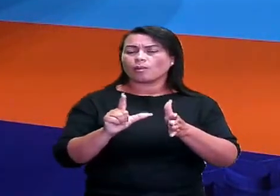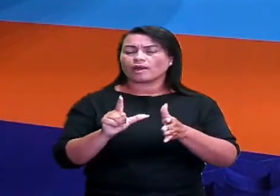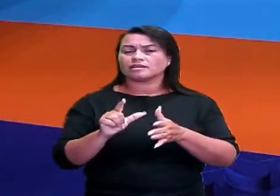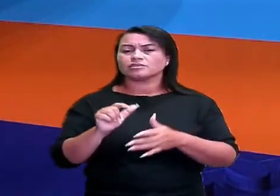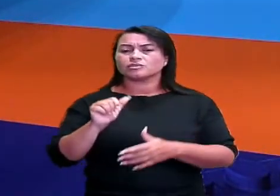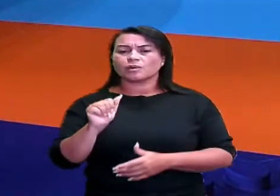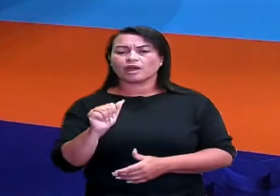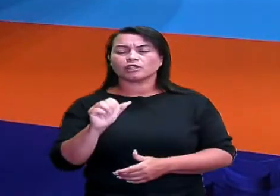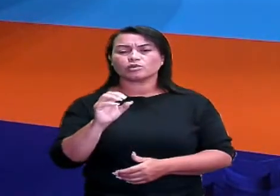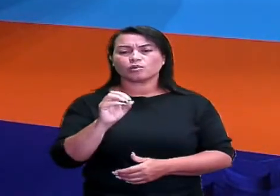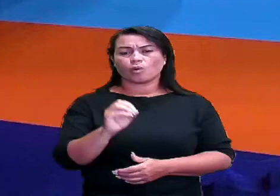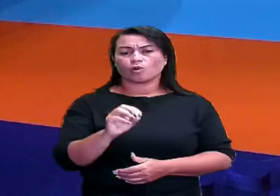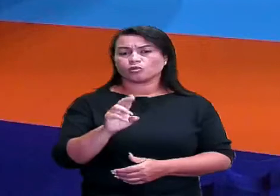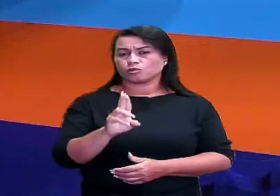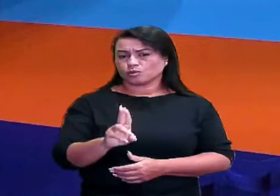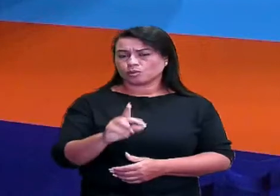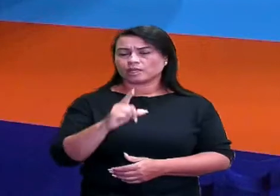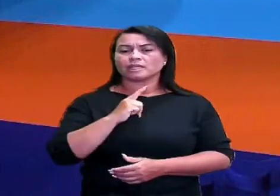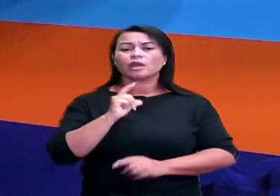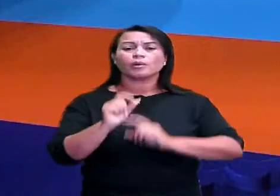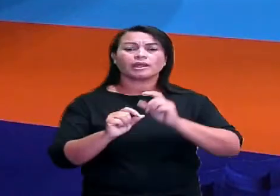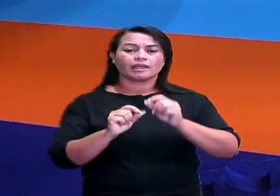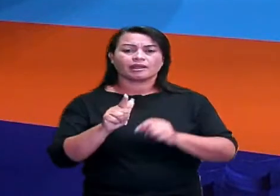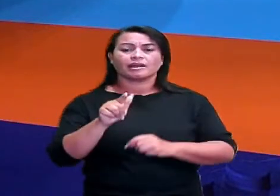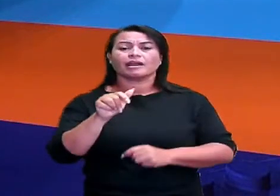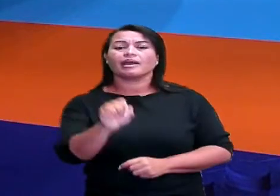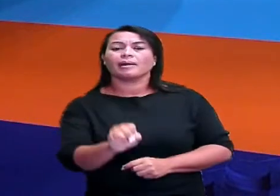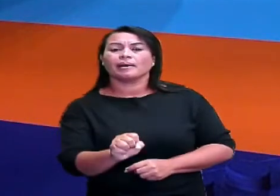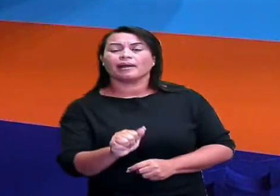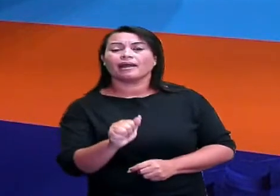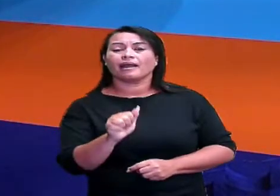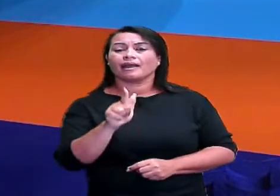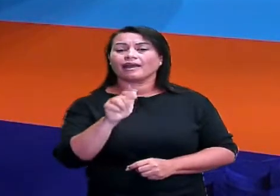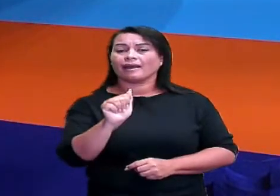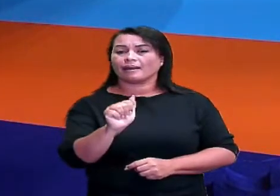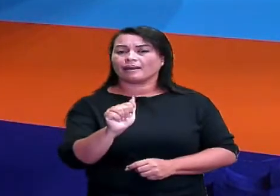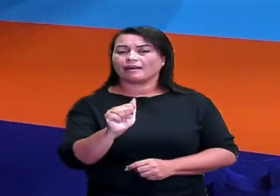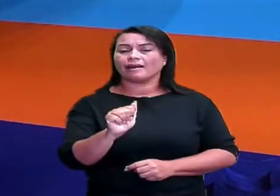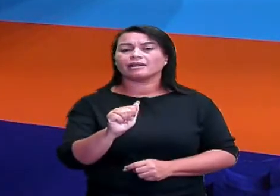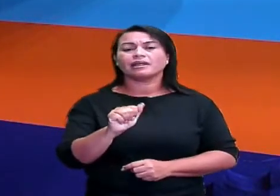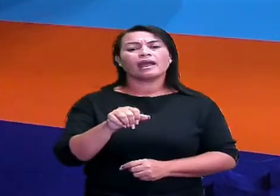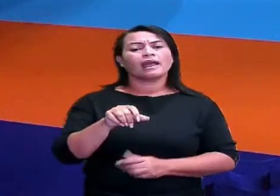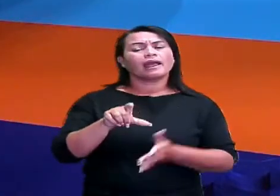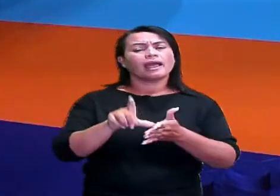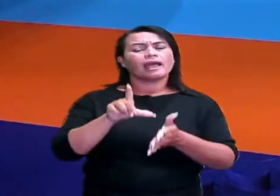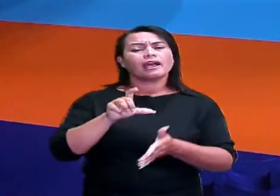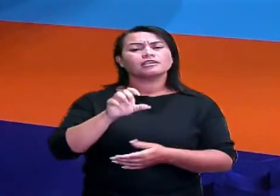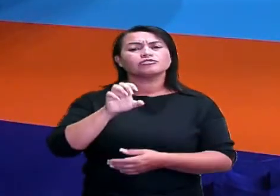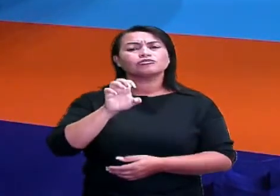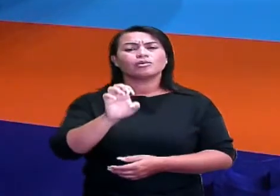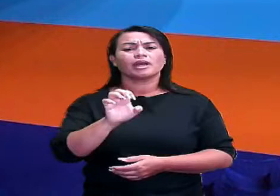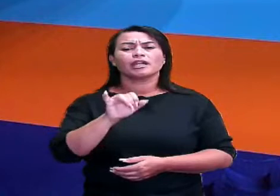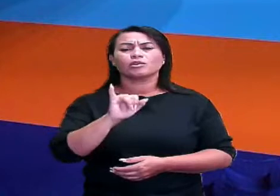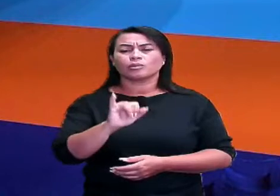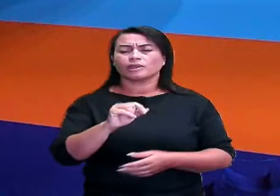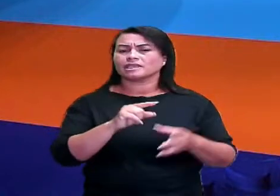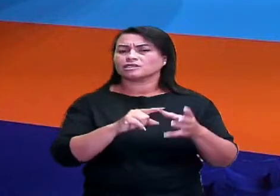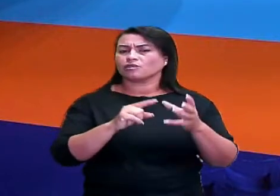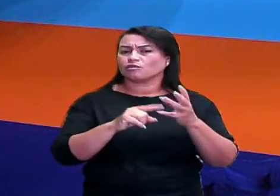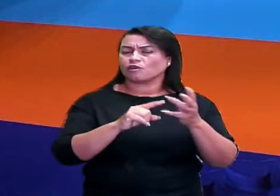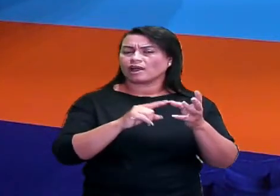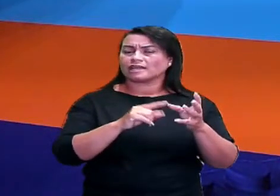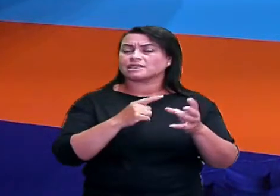A, O, e da vogal U, ele tem o som do G. E antes da vogal E e vogal I, ele apresenta um